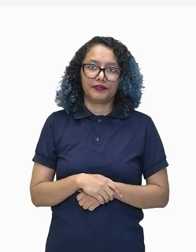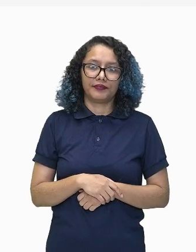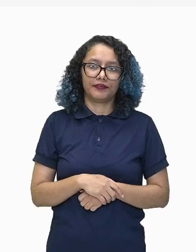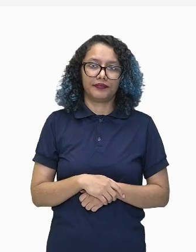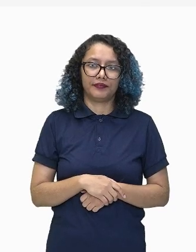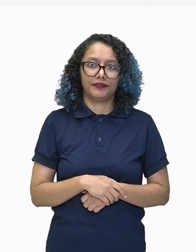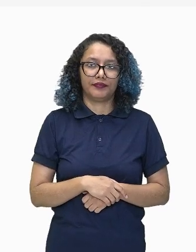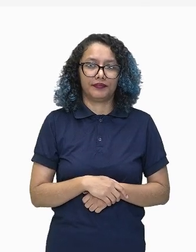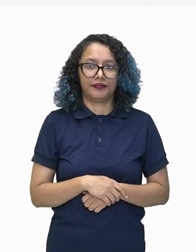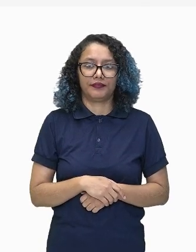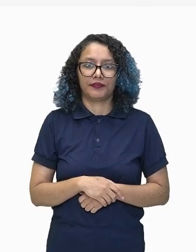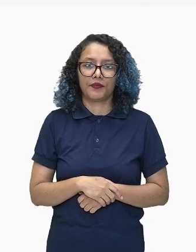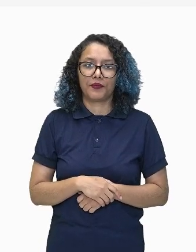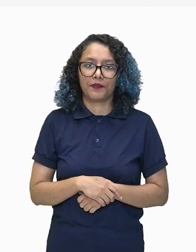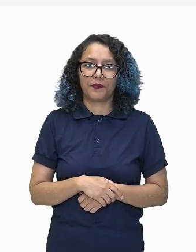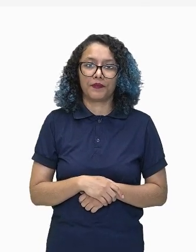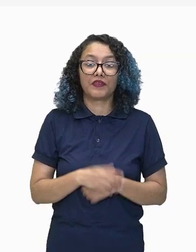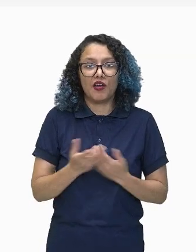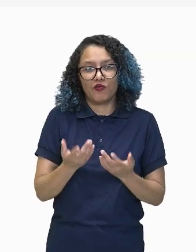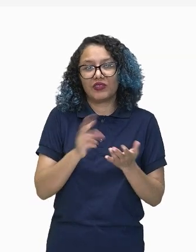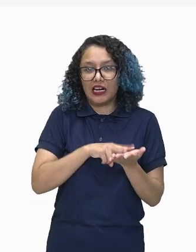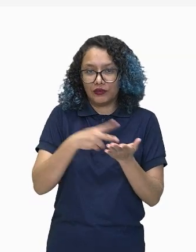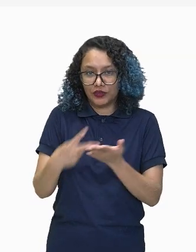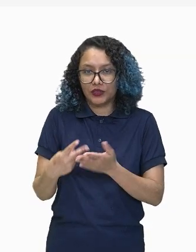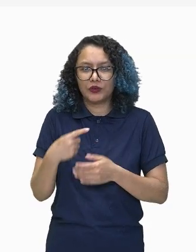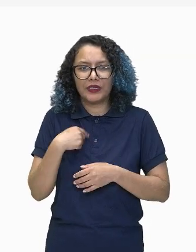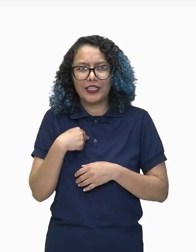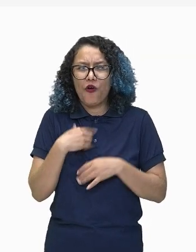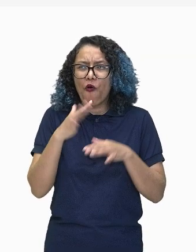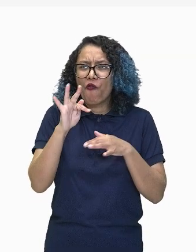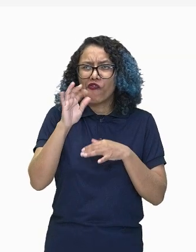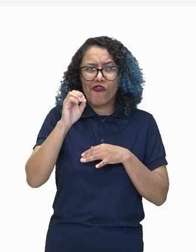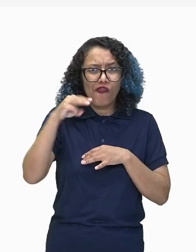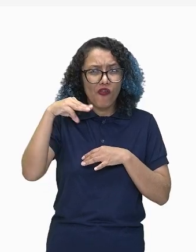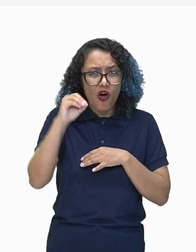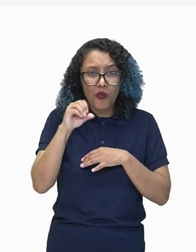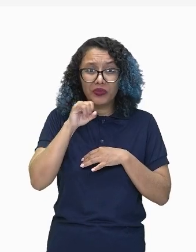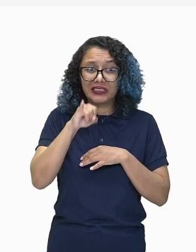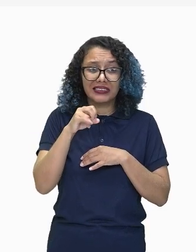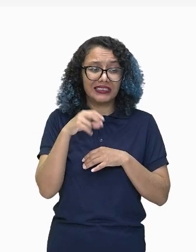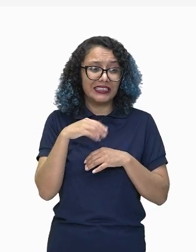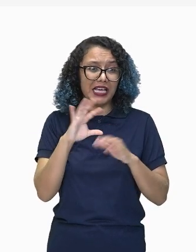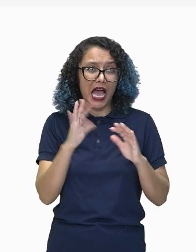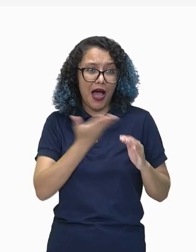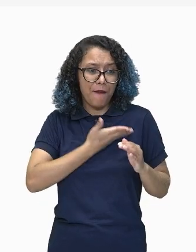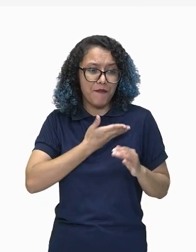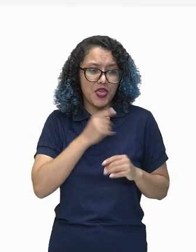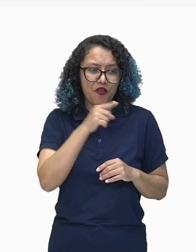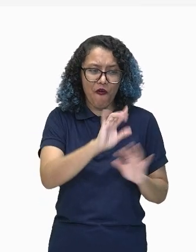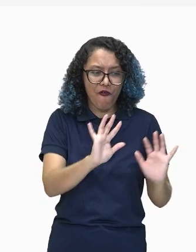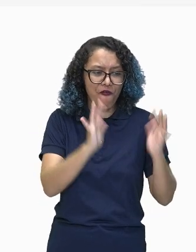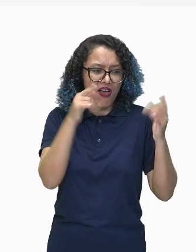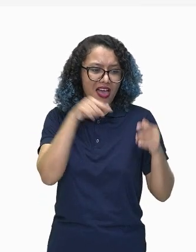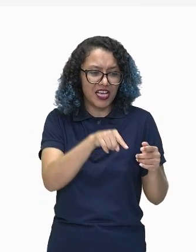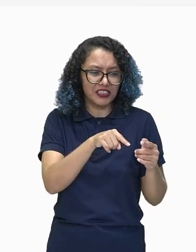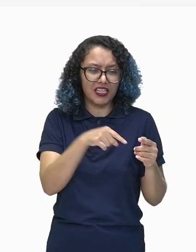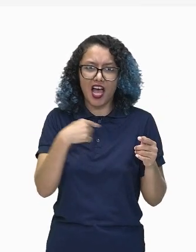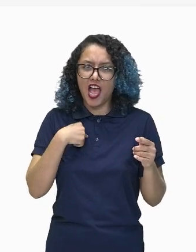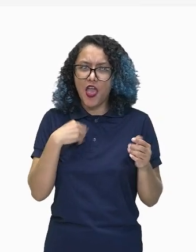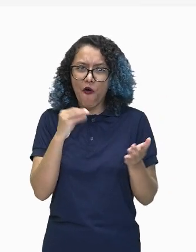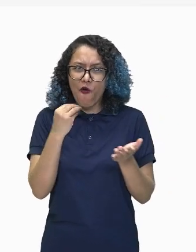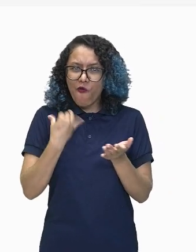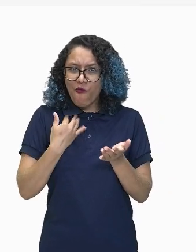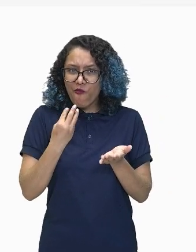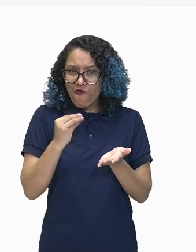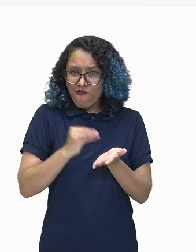party without me. Então, eu tenho FOMO quando eu vejo meus amigos numa festa sem mim. Então é o medo de